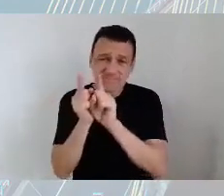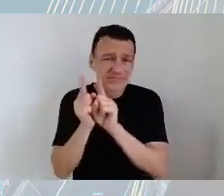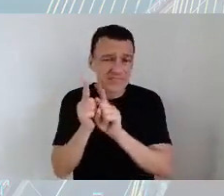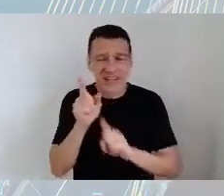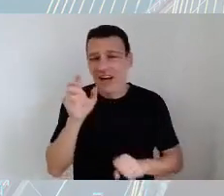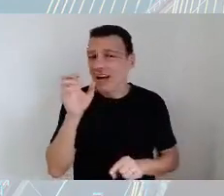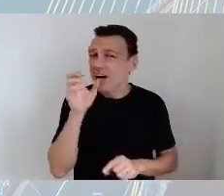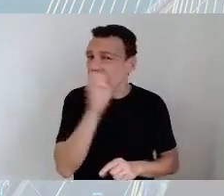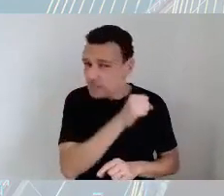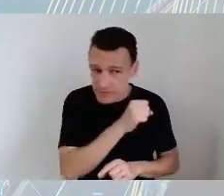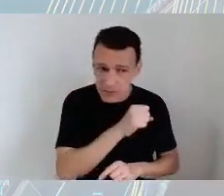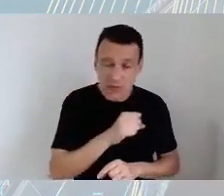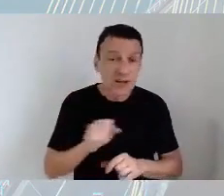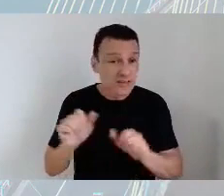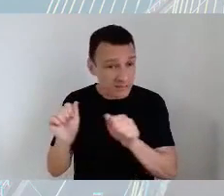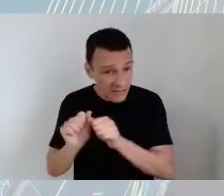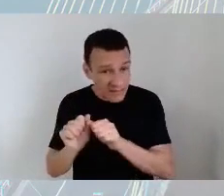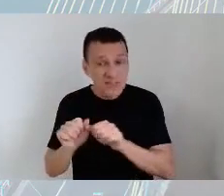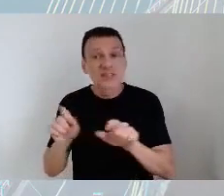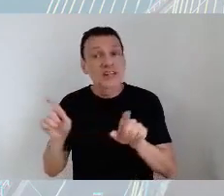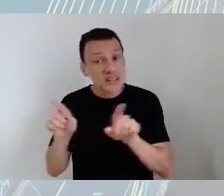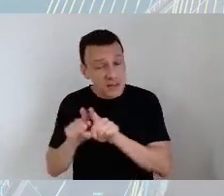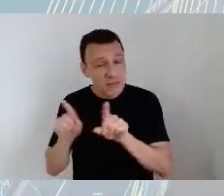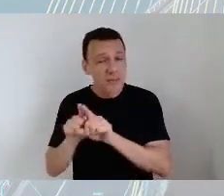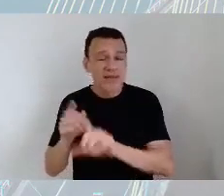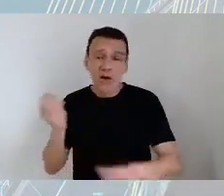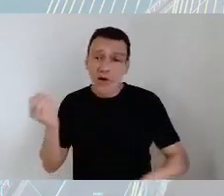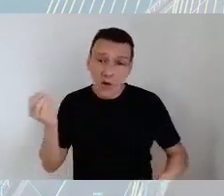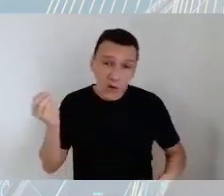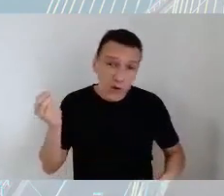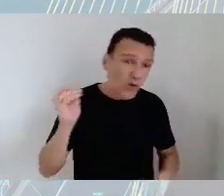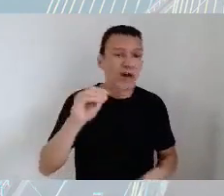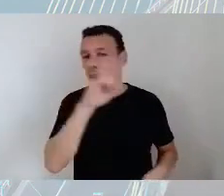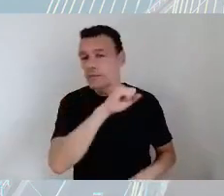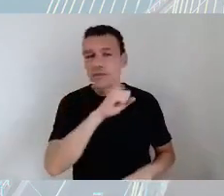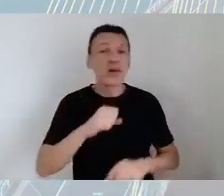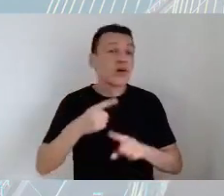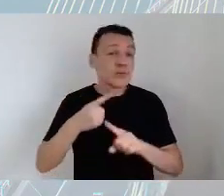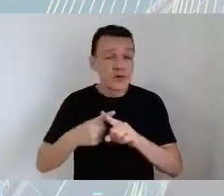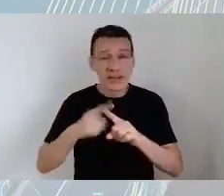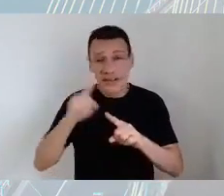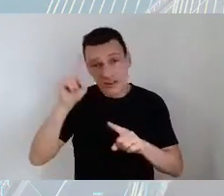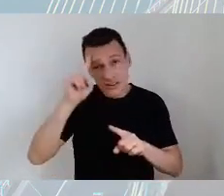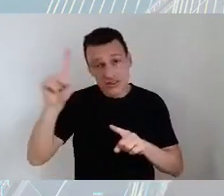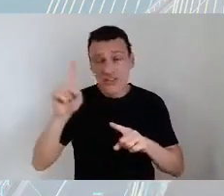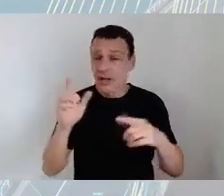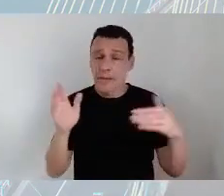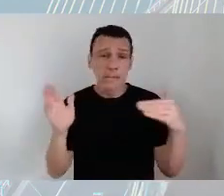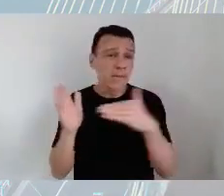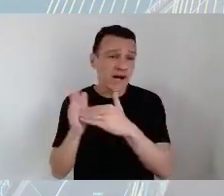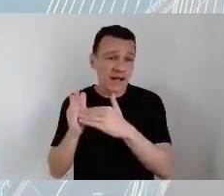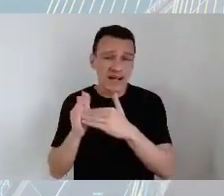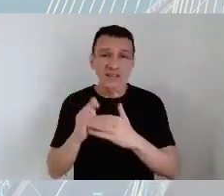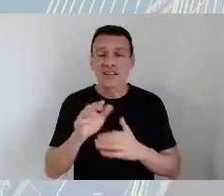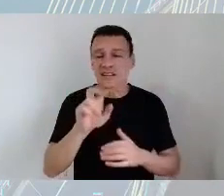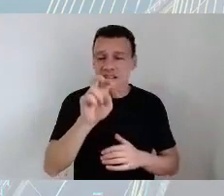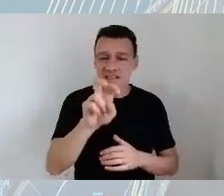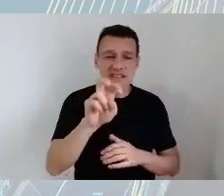ser entregue no ar, porque a aceleração do BTG Soma tinha data marcada, 5 meses de